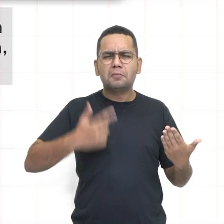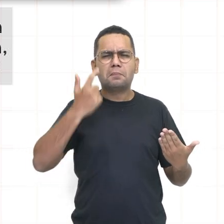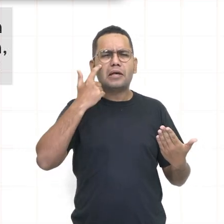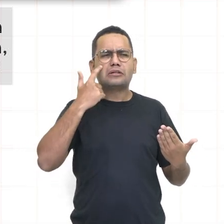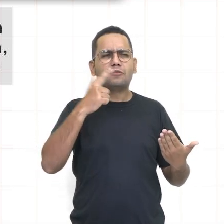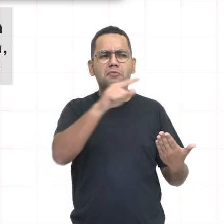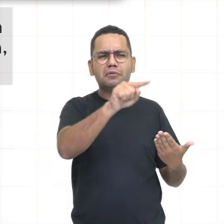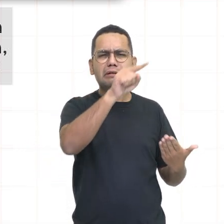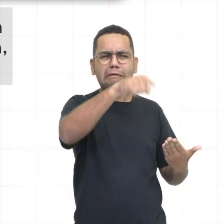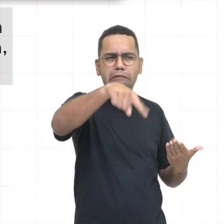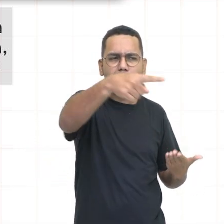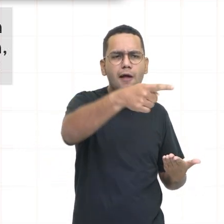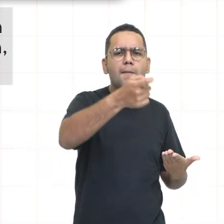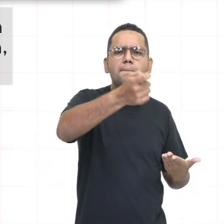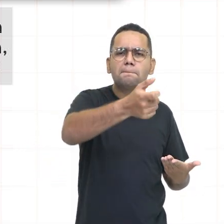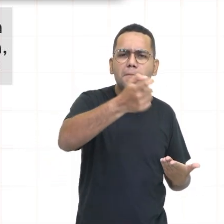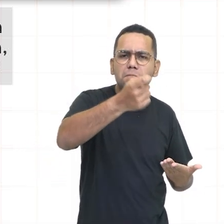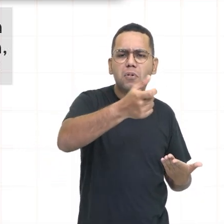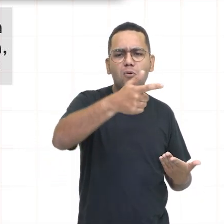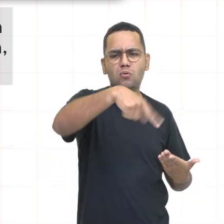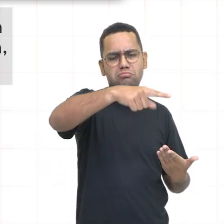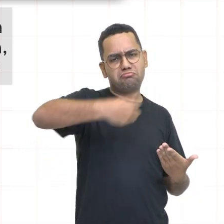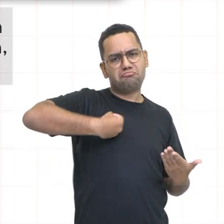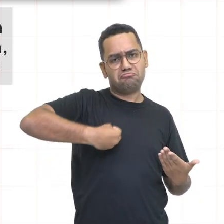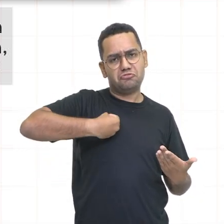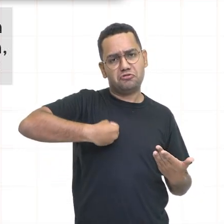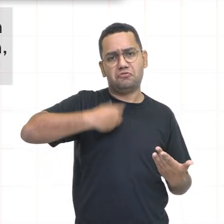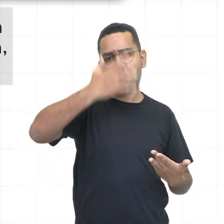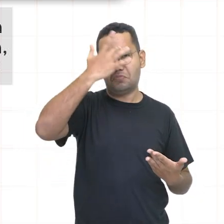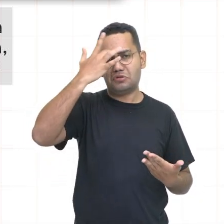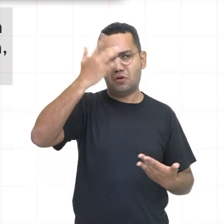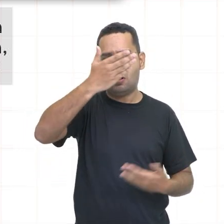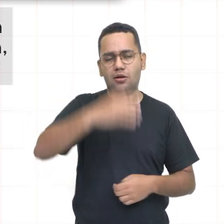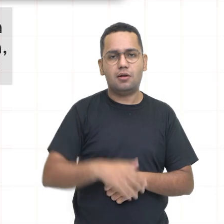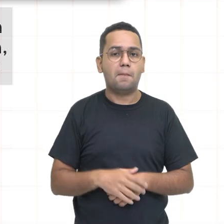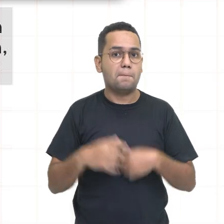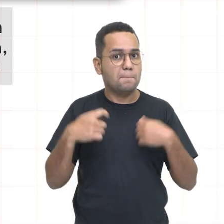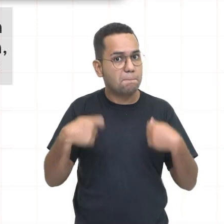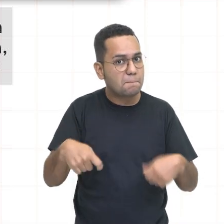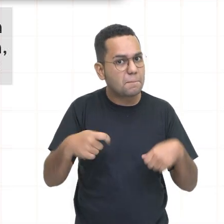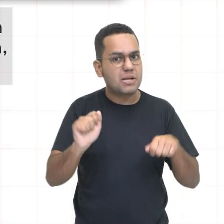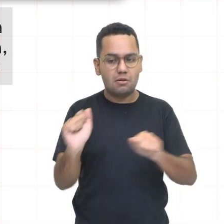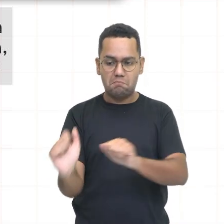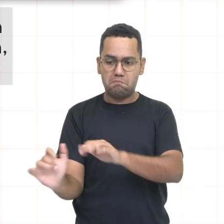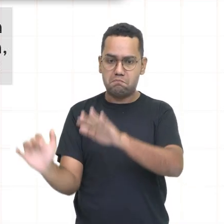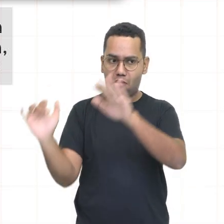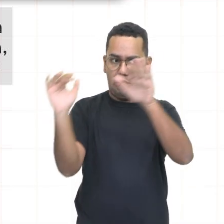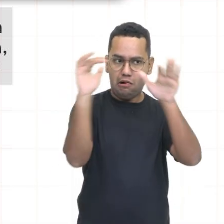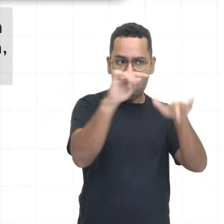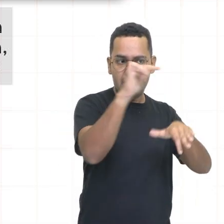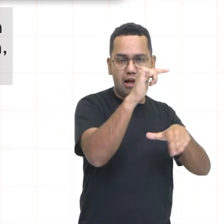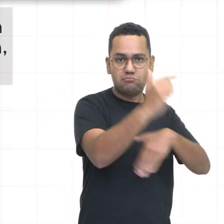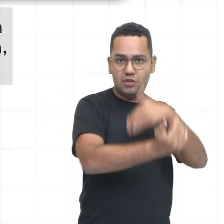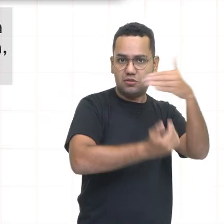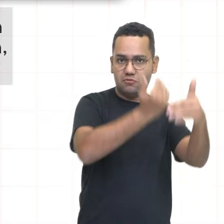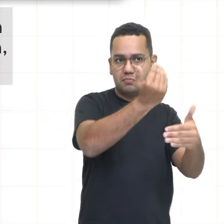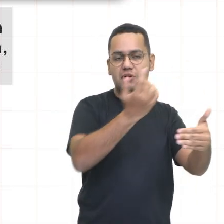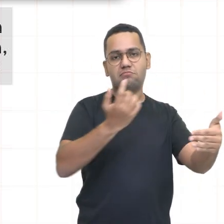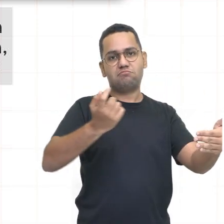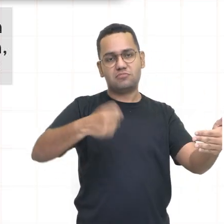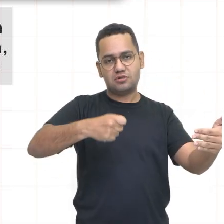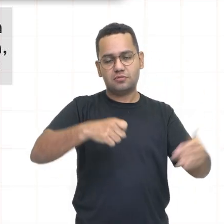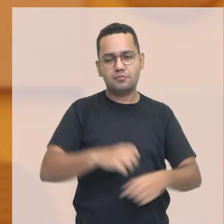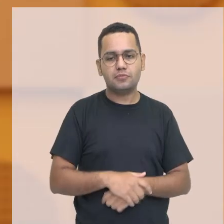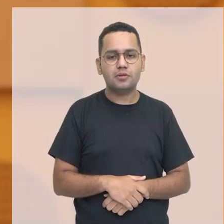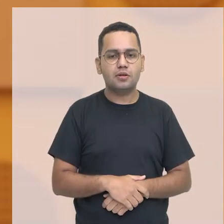vazio demográfico que necessitava ser povoada, ser modernizada, mas isso muitas vezes